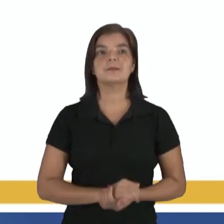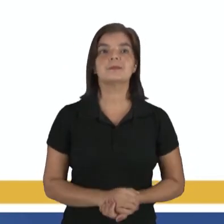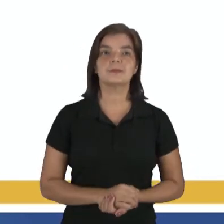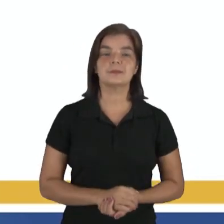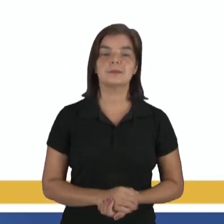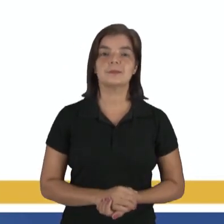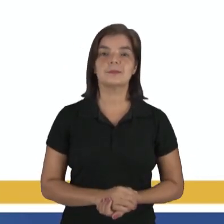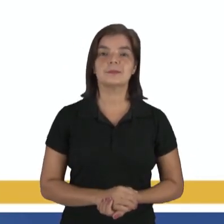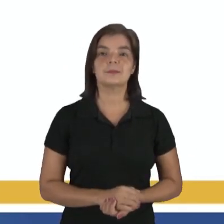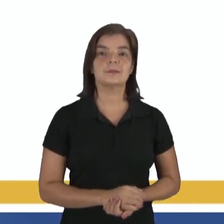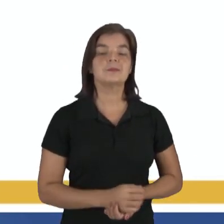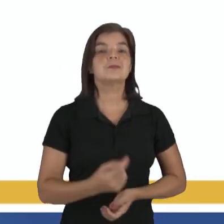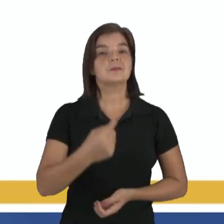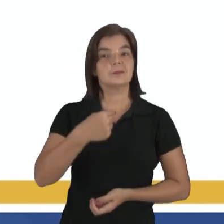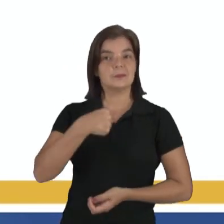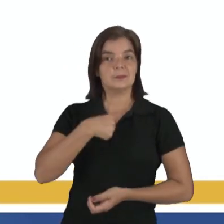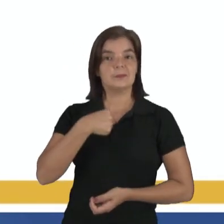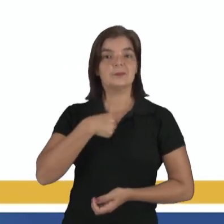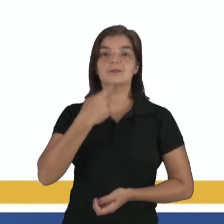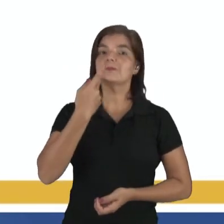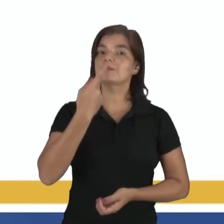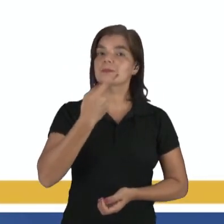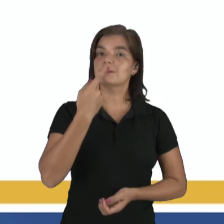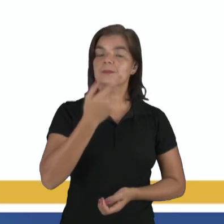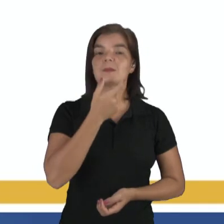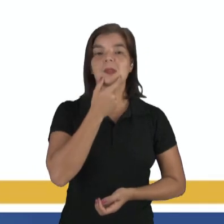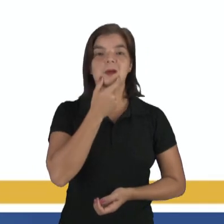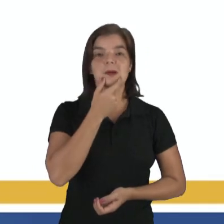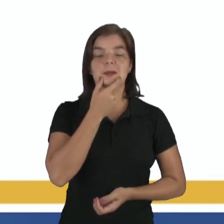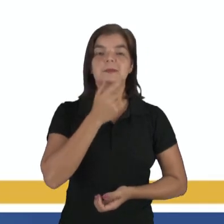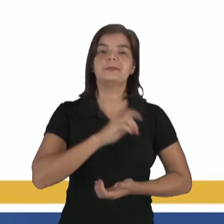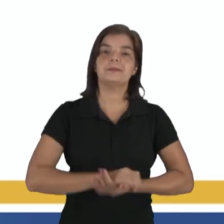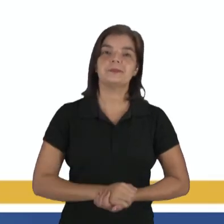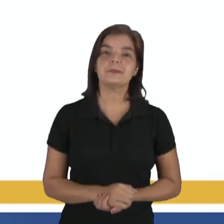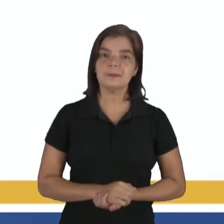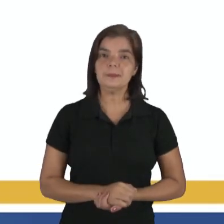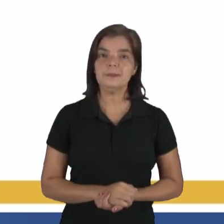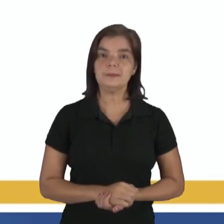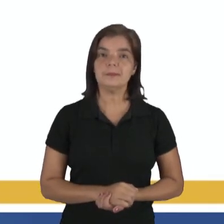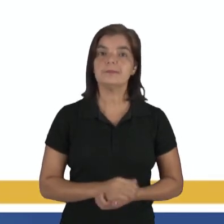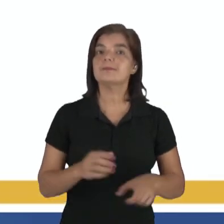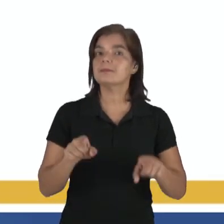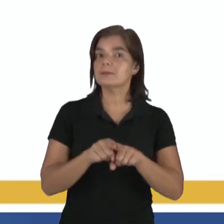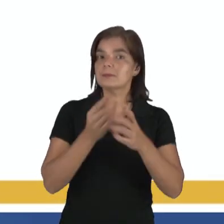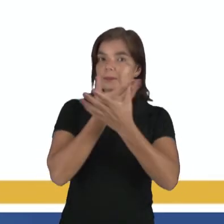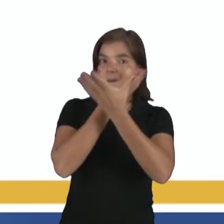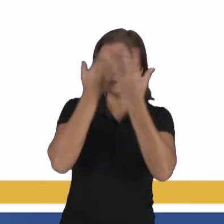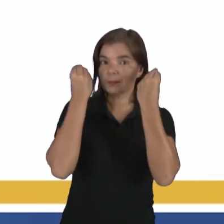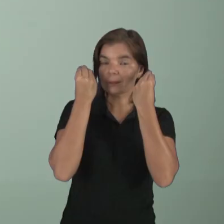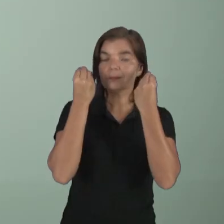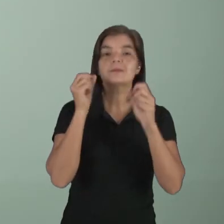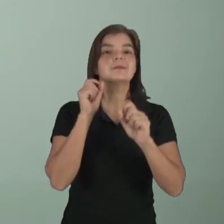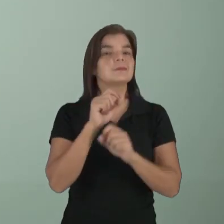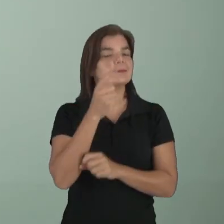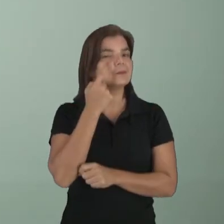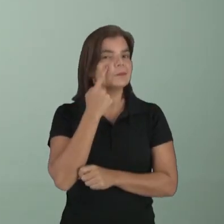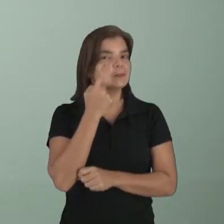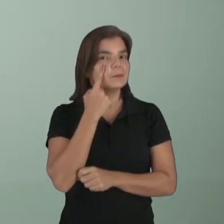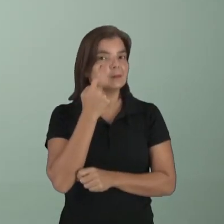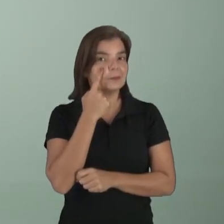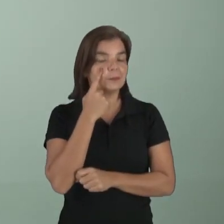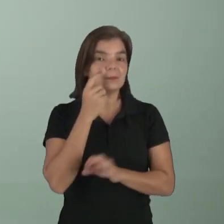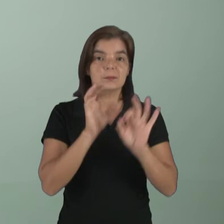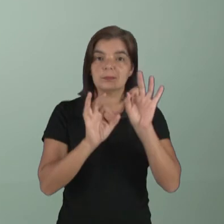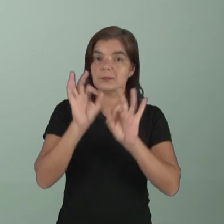I am speaking English. Eu estou falando inglês. Também não esqueçam, pessoal, de observar